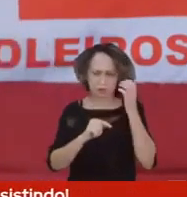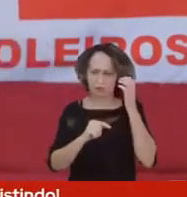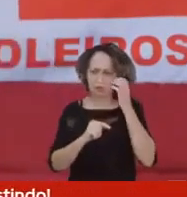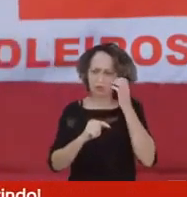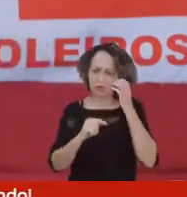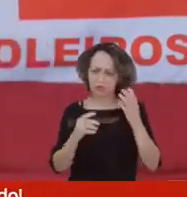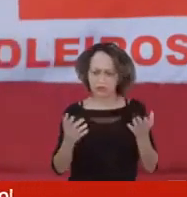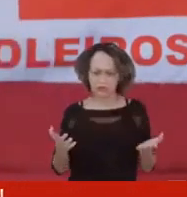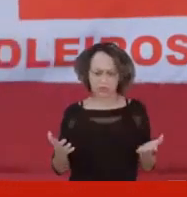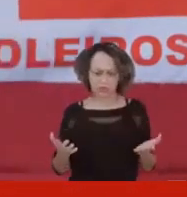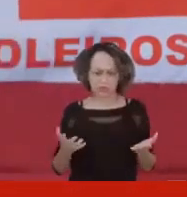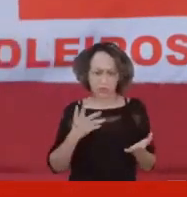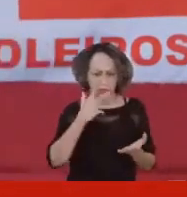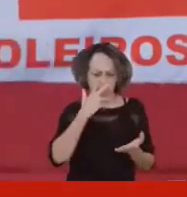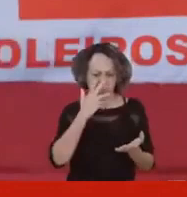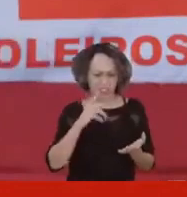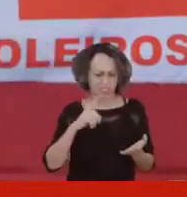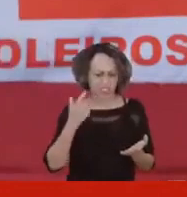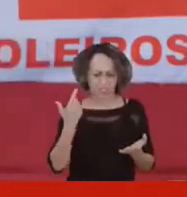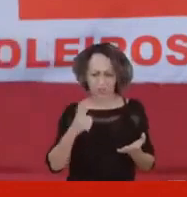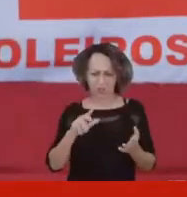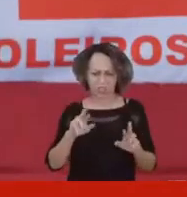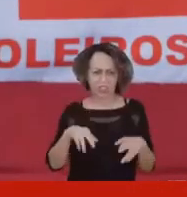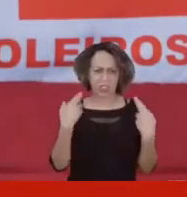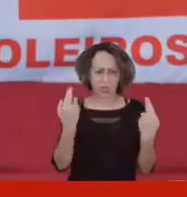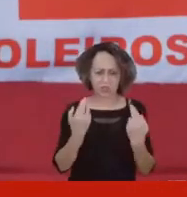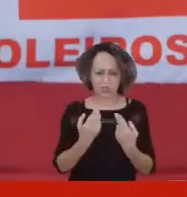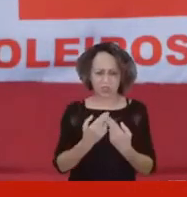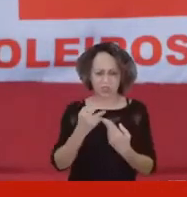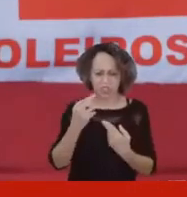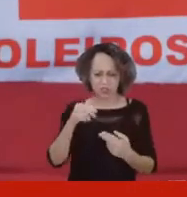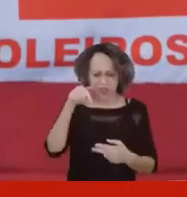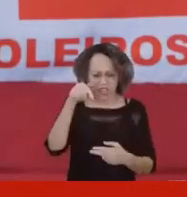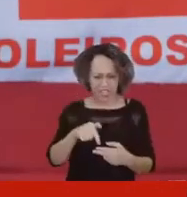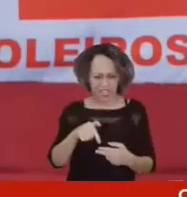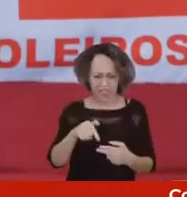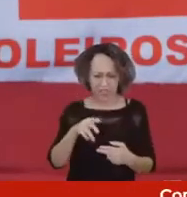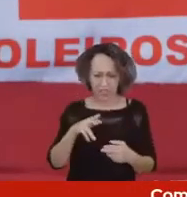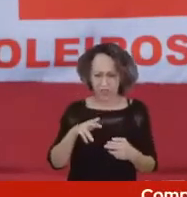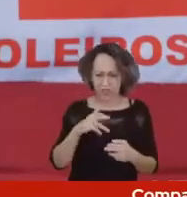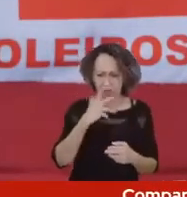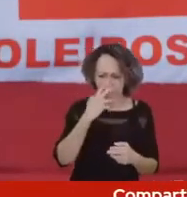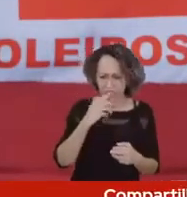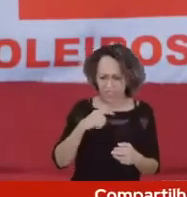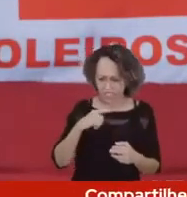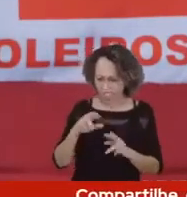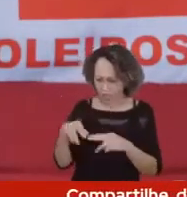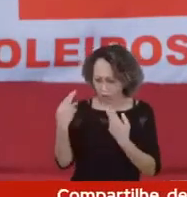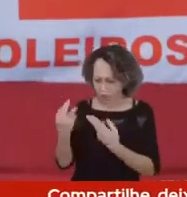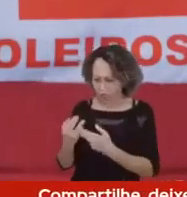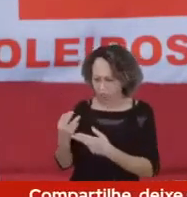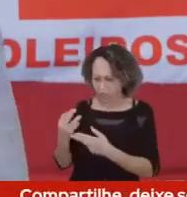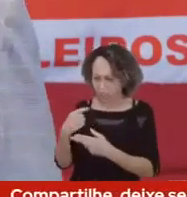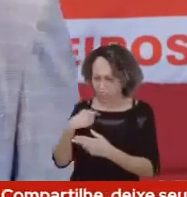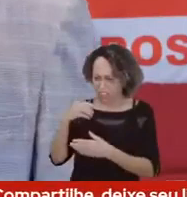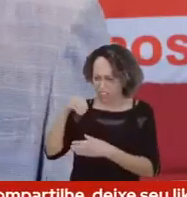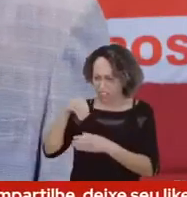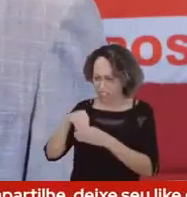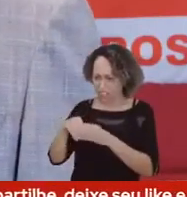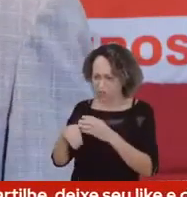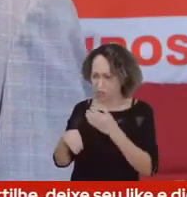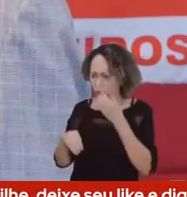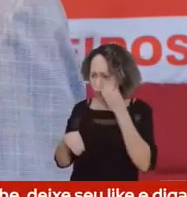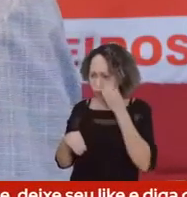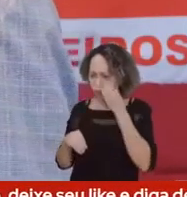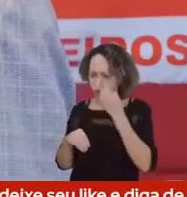já levantei para contar. A Gleice estava falando, tinha 27 pessoas no celular. Eu, sinceramente,